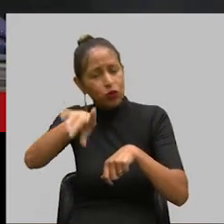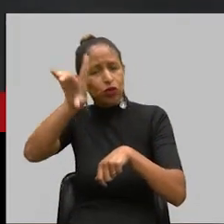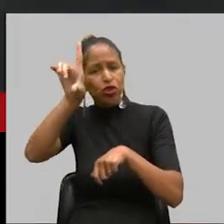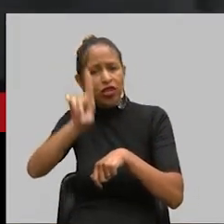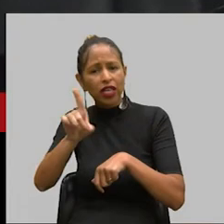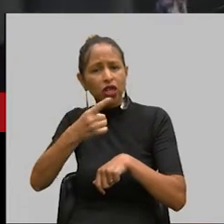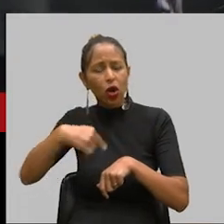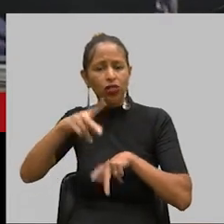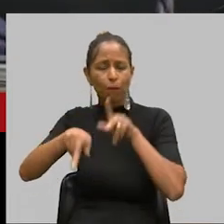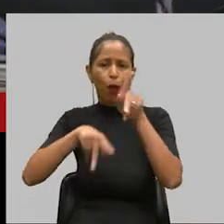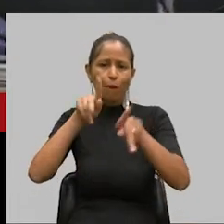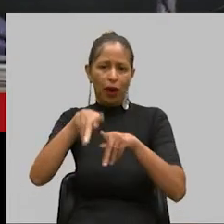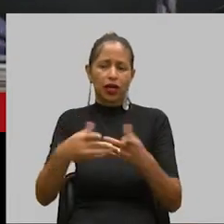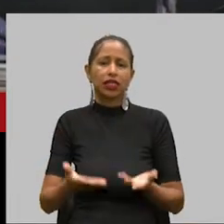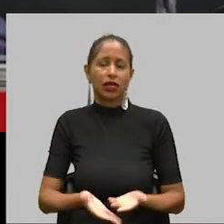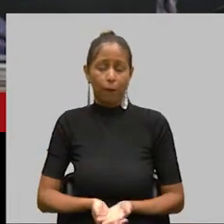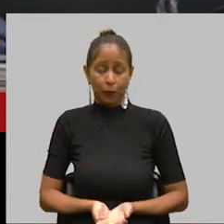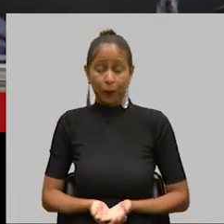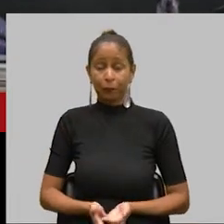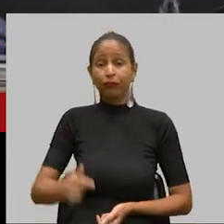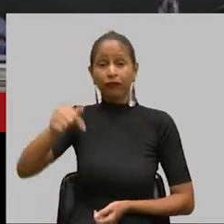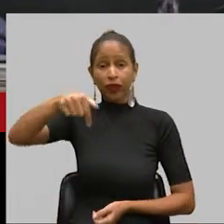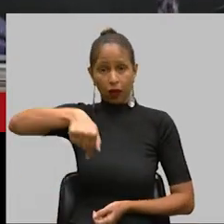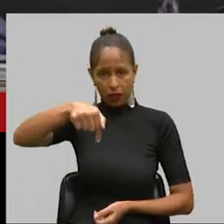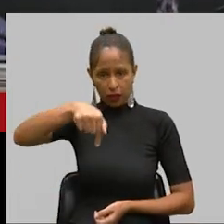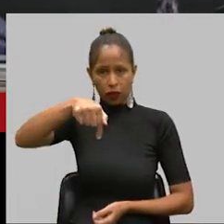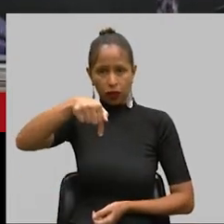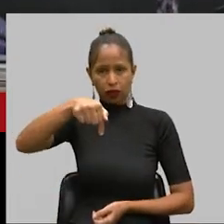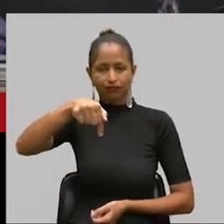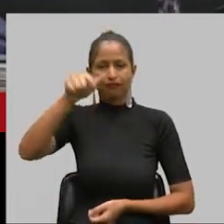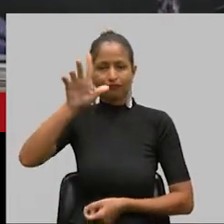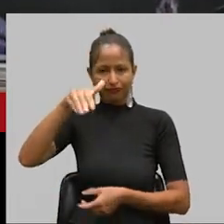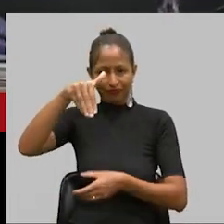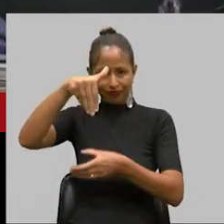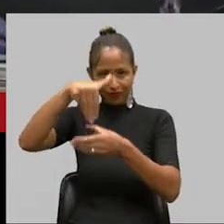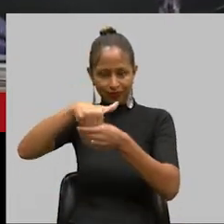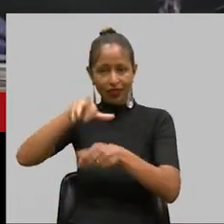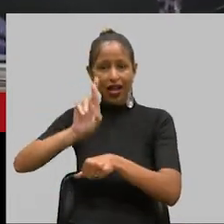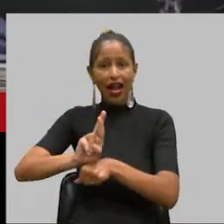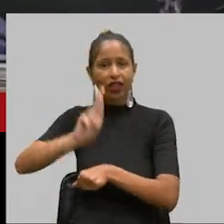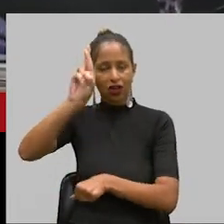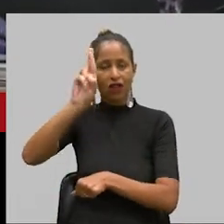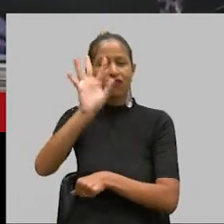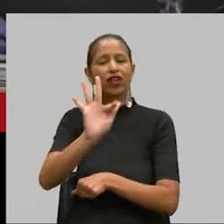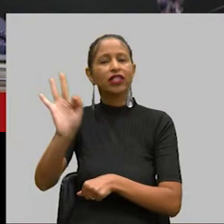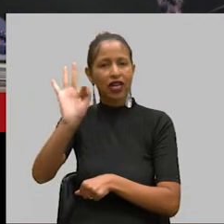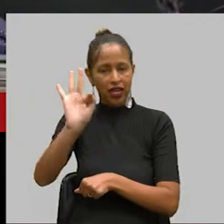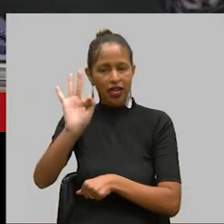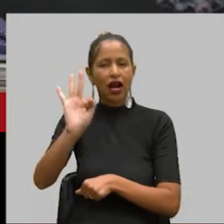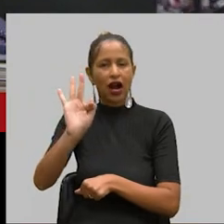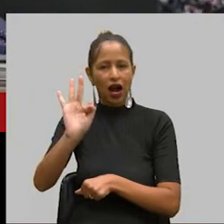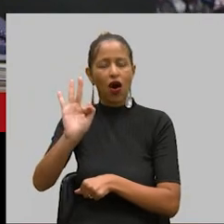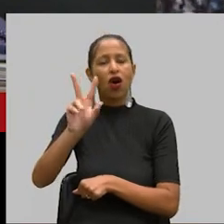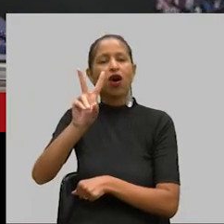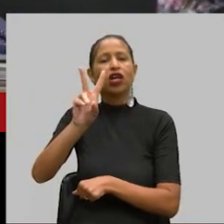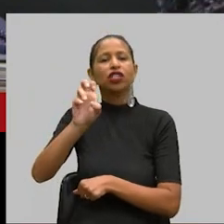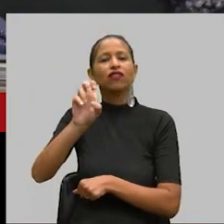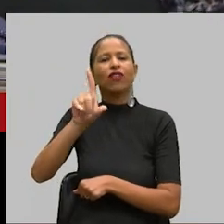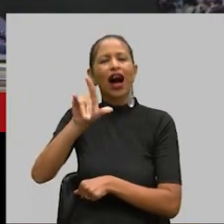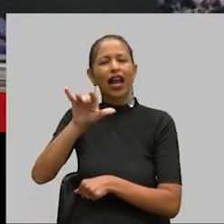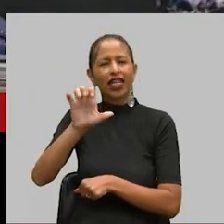nossas populações eu tô aqui recentemente foi eleito como reitor da Universidade Federal dos Vales do jequ e